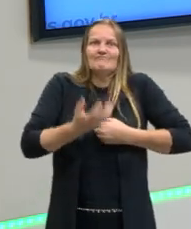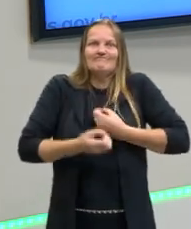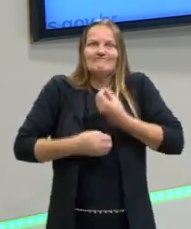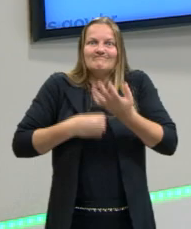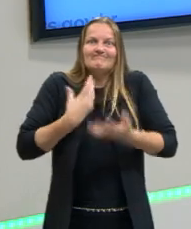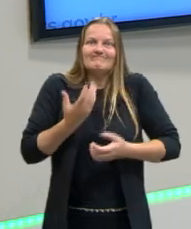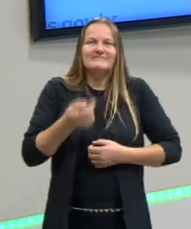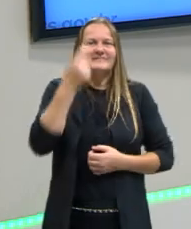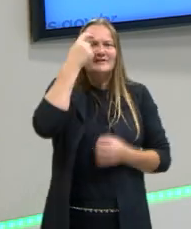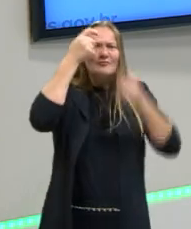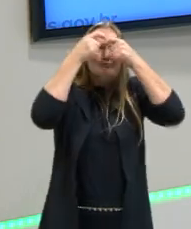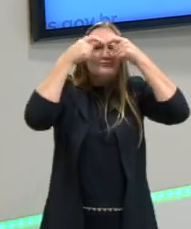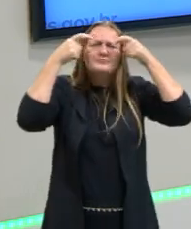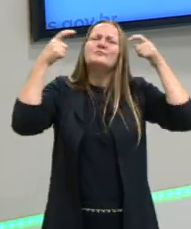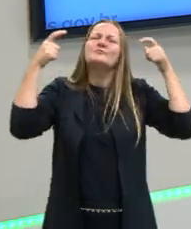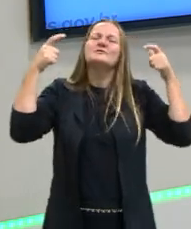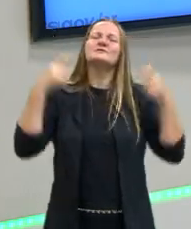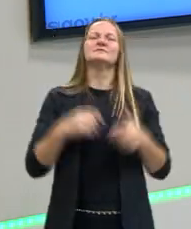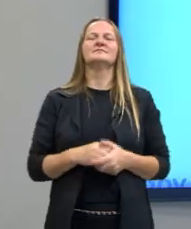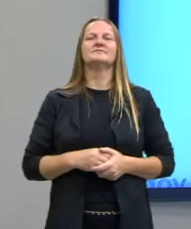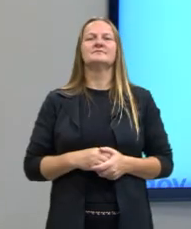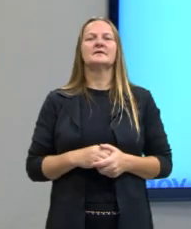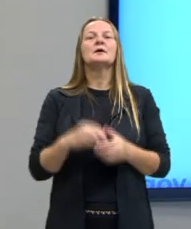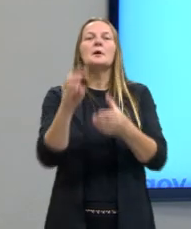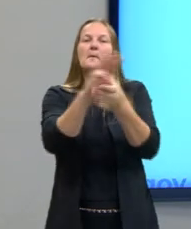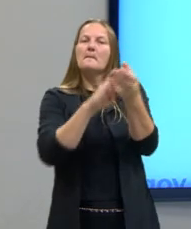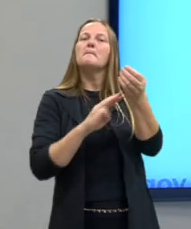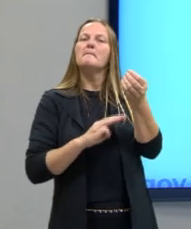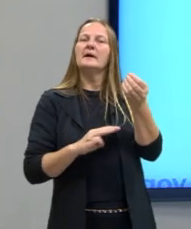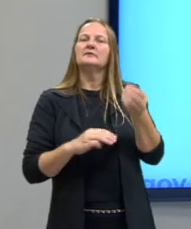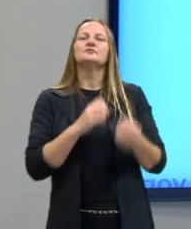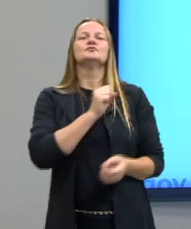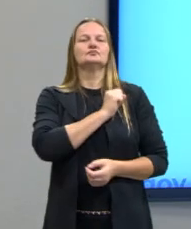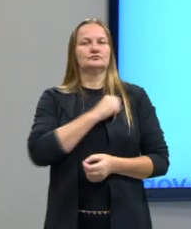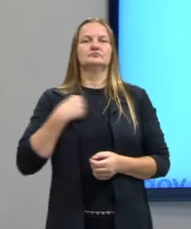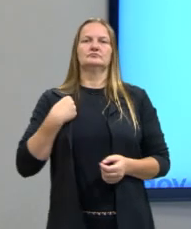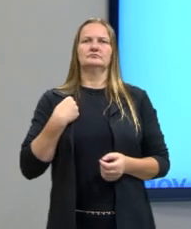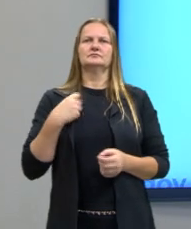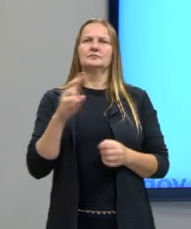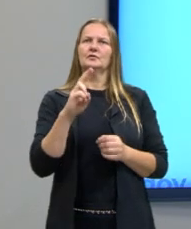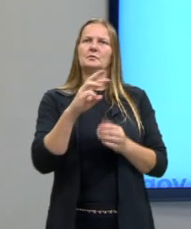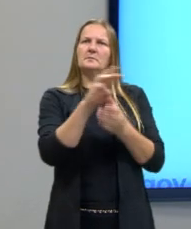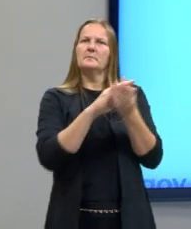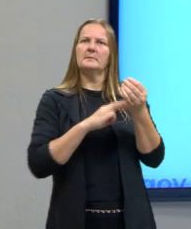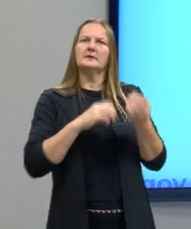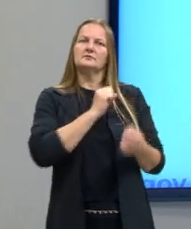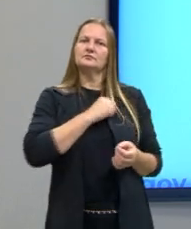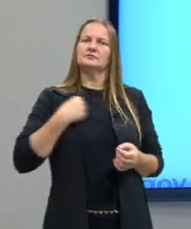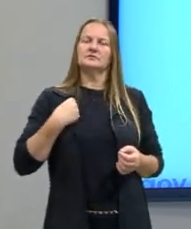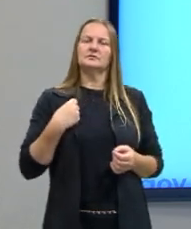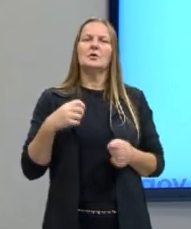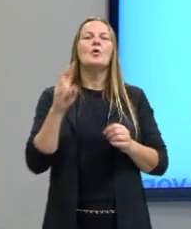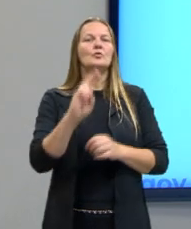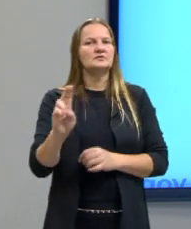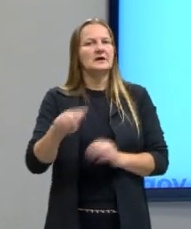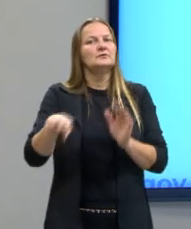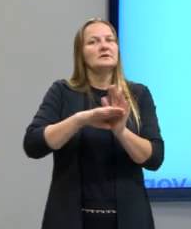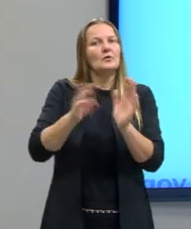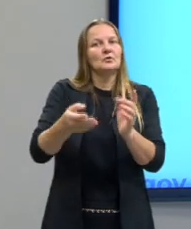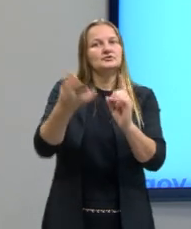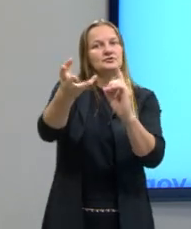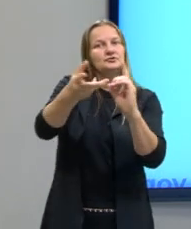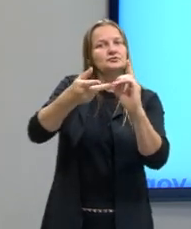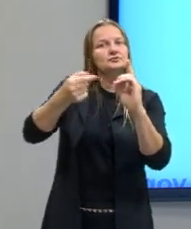conhecimento que está no ser humano e aí nos o método o método socrático que é muito interessante nós usamos até hoje a